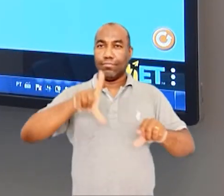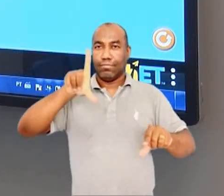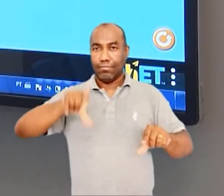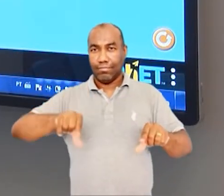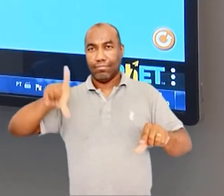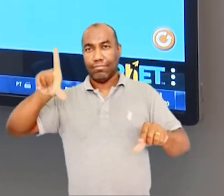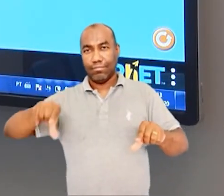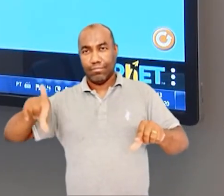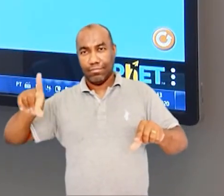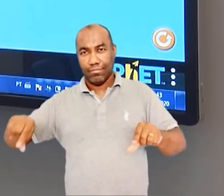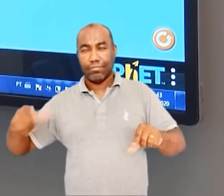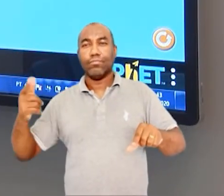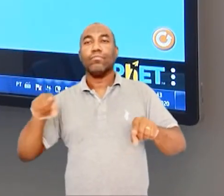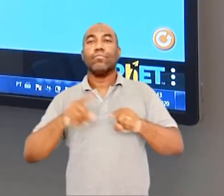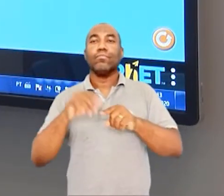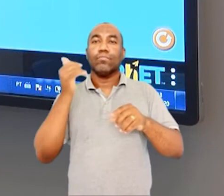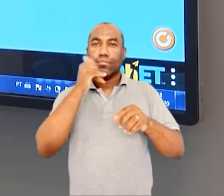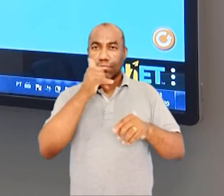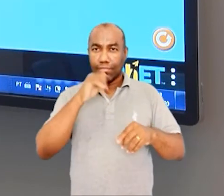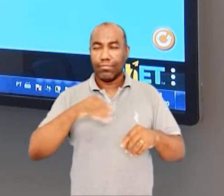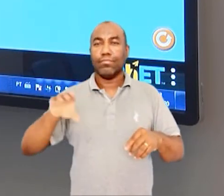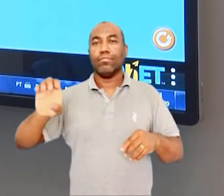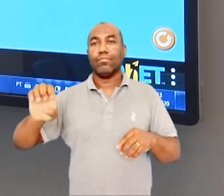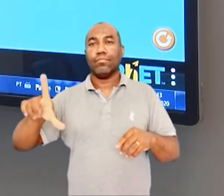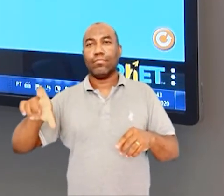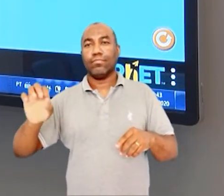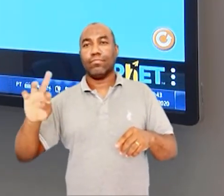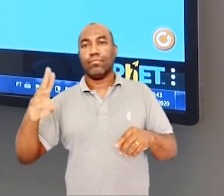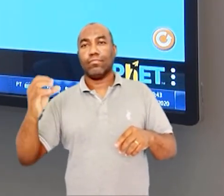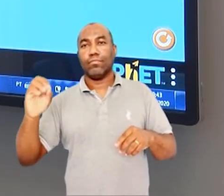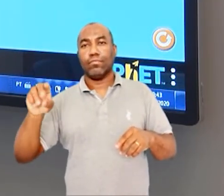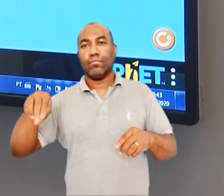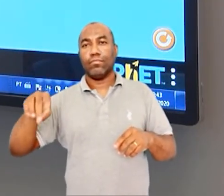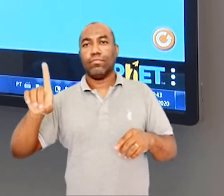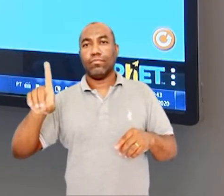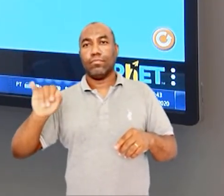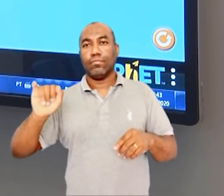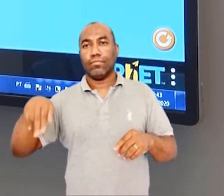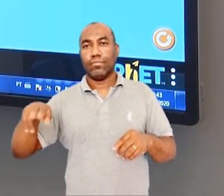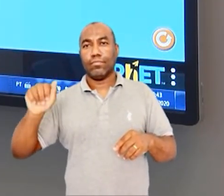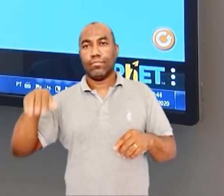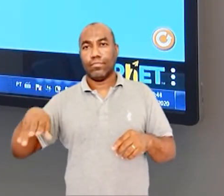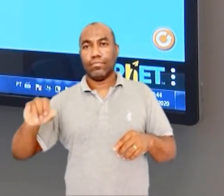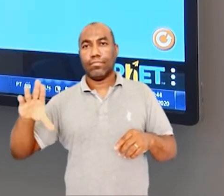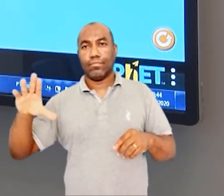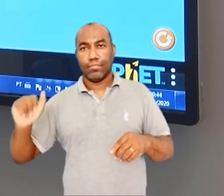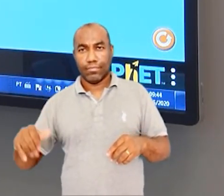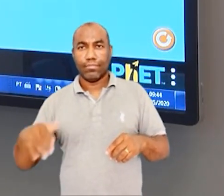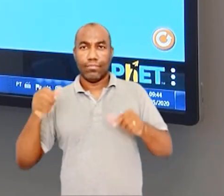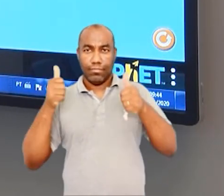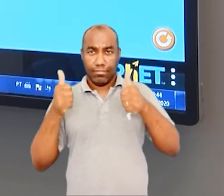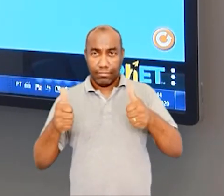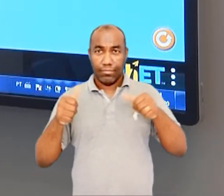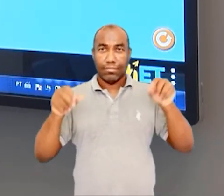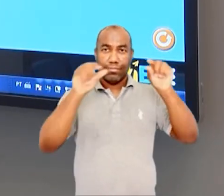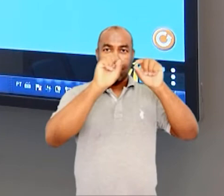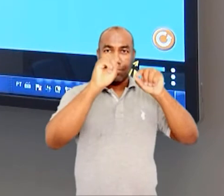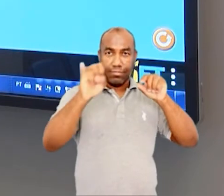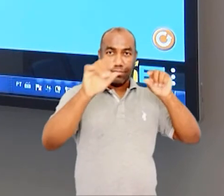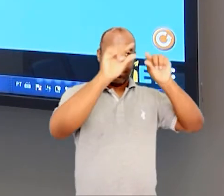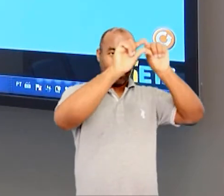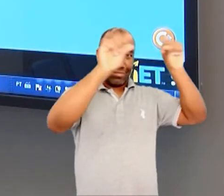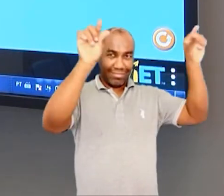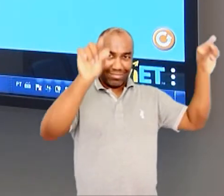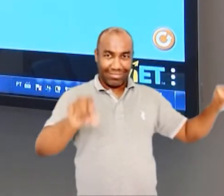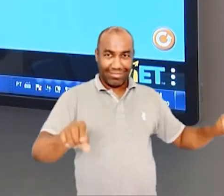em ohms, a intensidade de corrente elétrica em ampere. Ok? Então, fechamos esse circuito. Lembrando que se nós colocarmos um